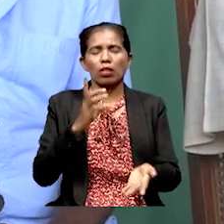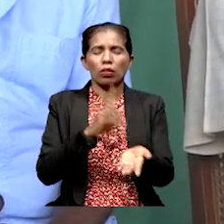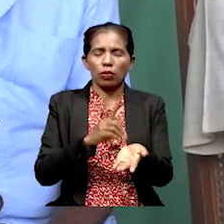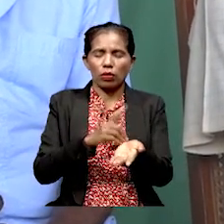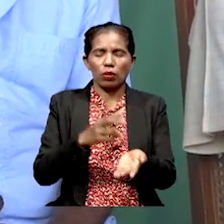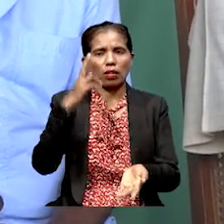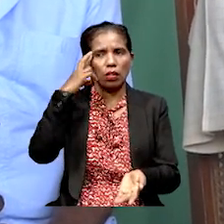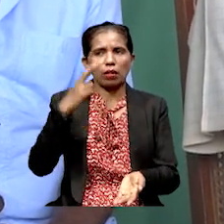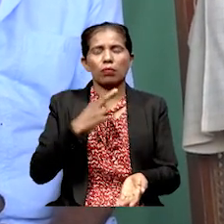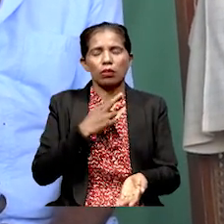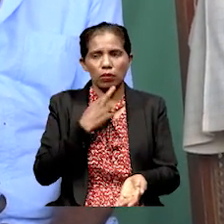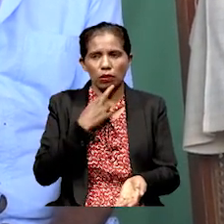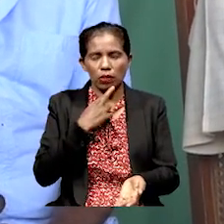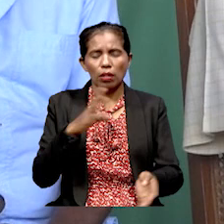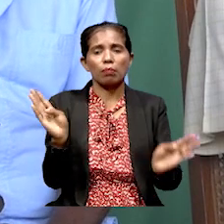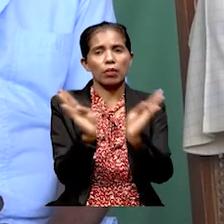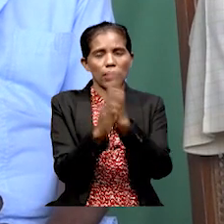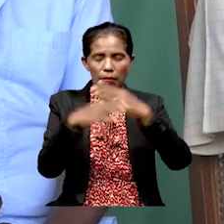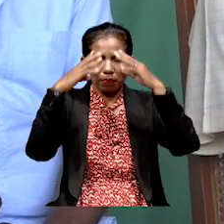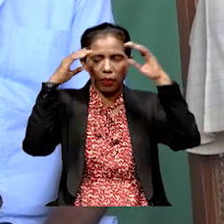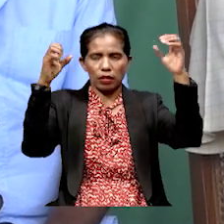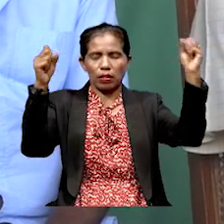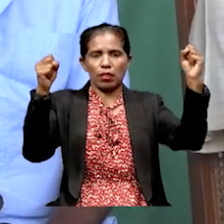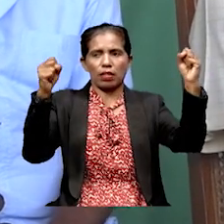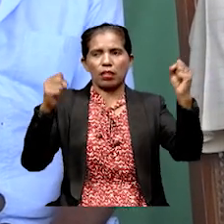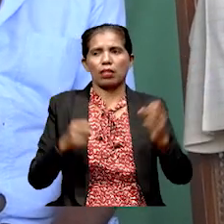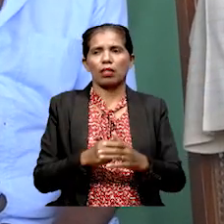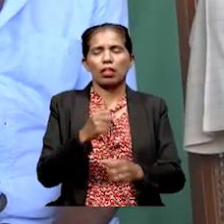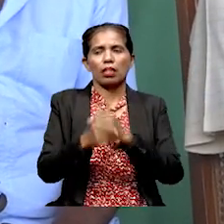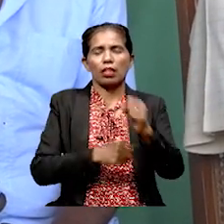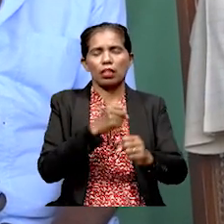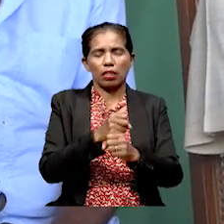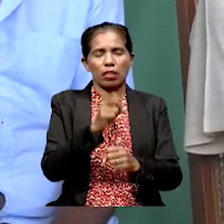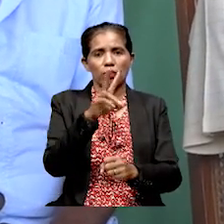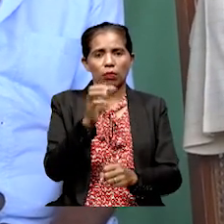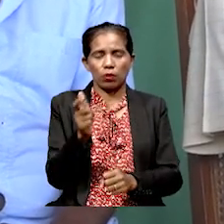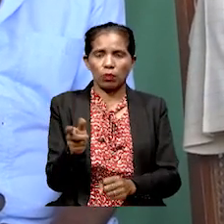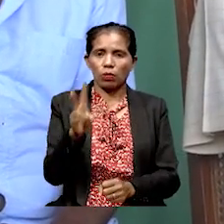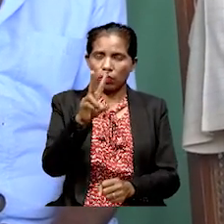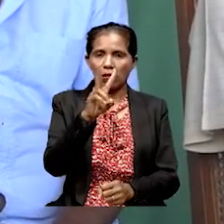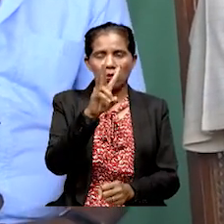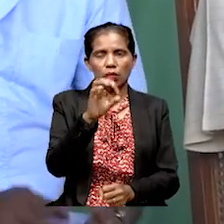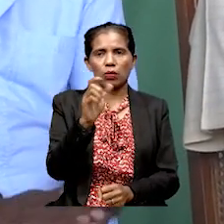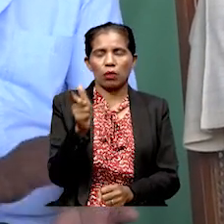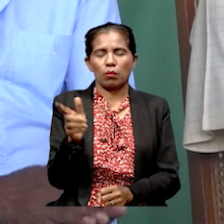Luz Alternada, mas eu sei presidente, e é período 22 ao 27.